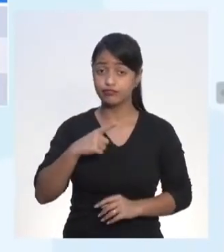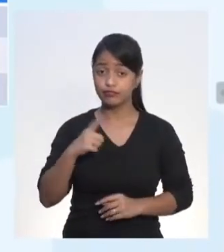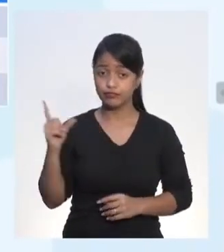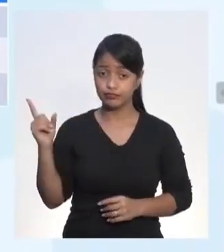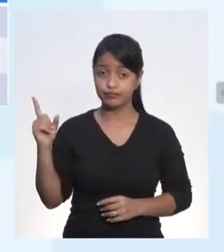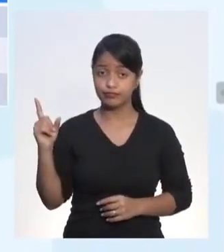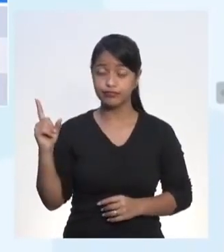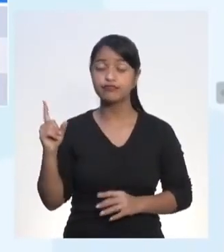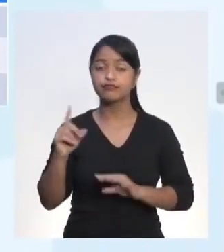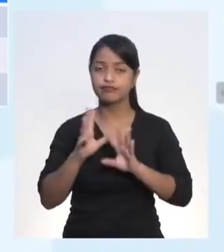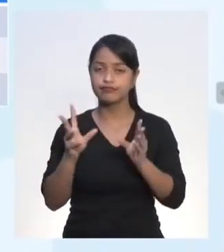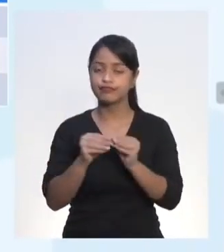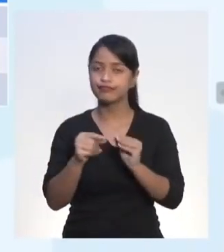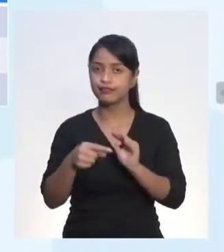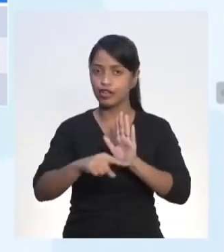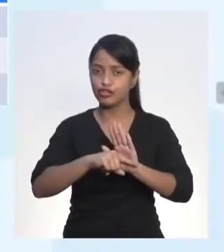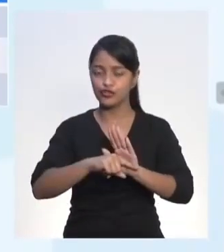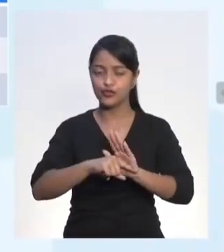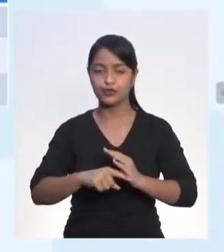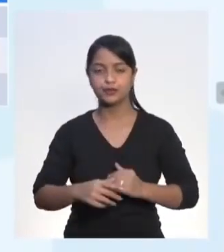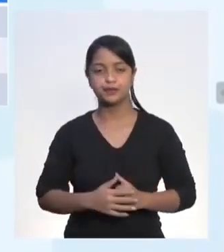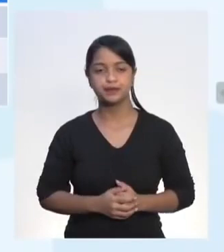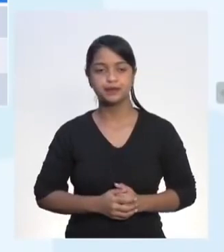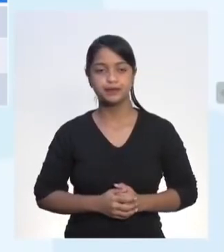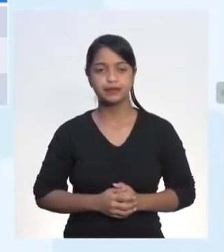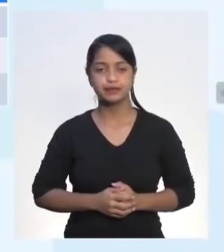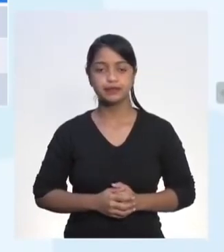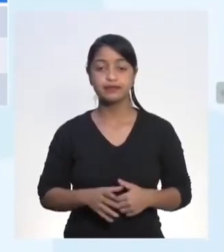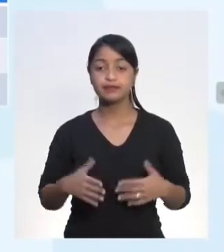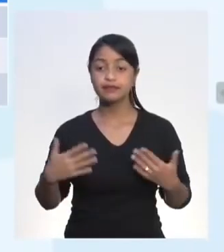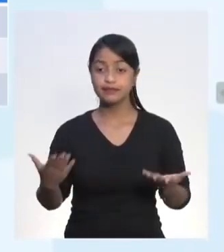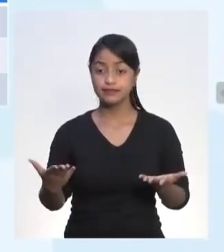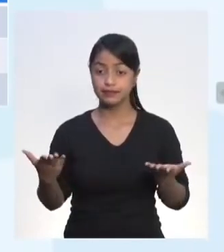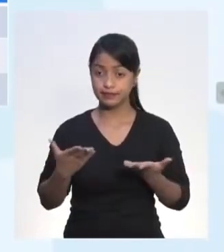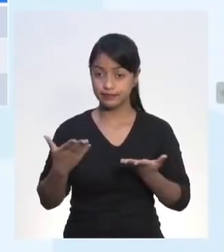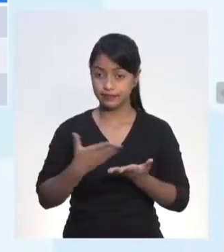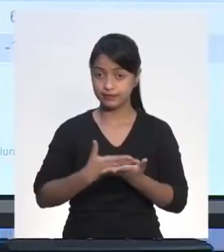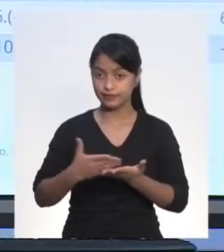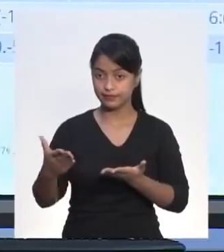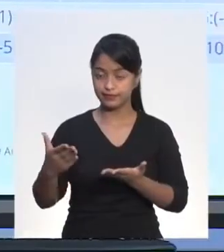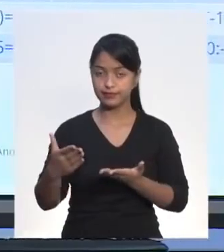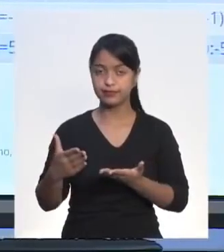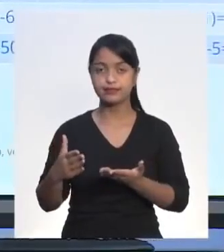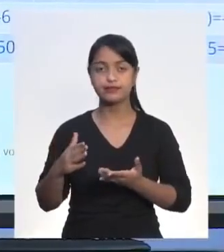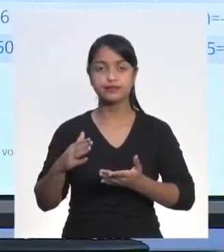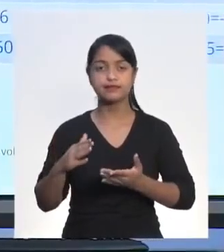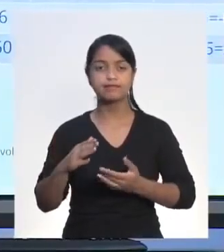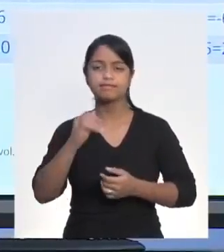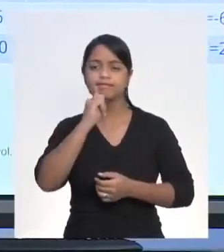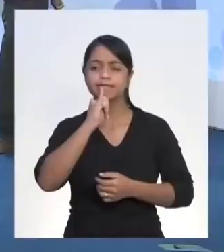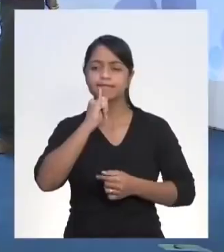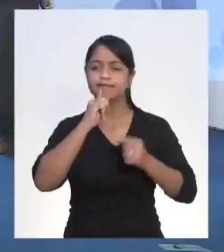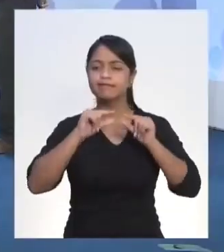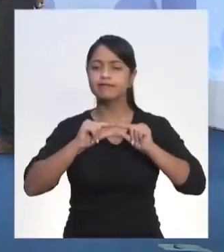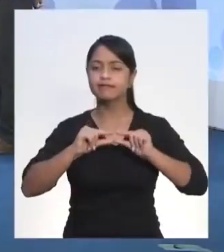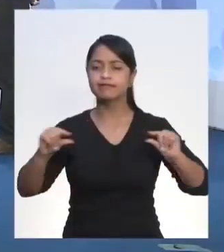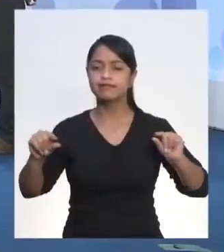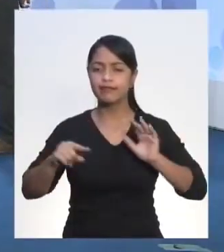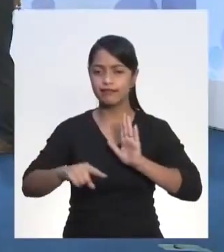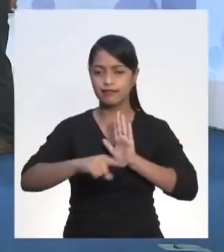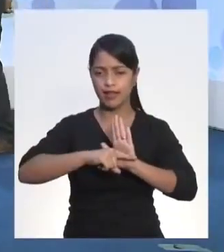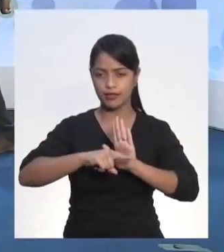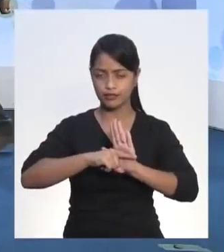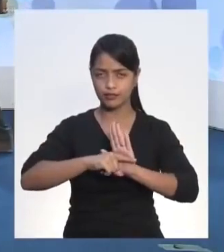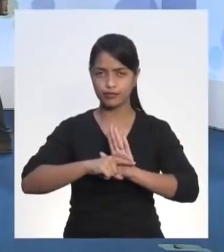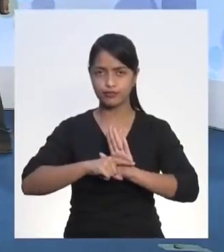nessa ideia. Okay. E aí que entra o porém. Quando eu tenho uma subtração. Então,